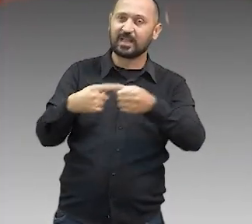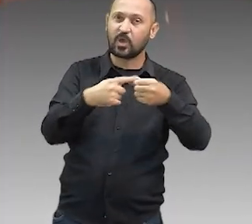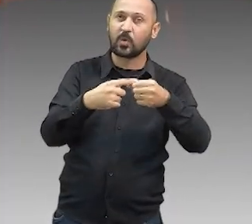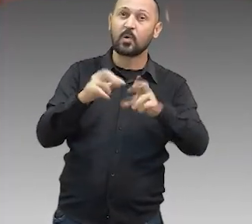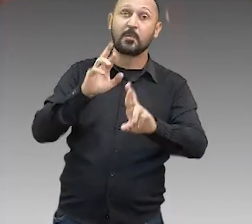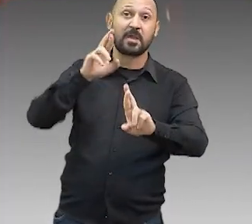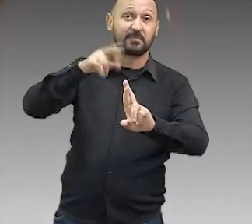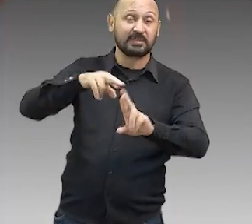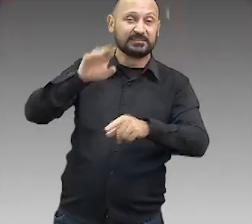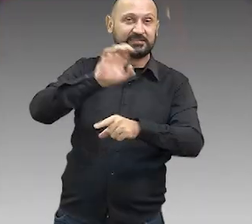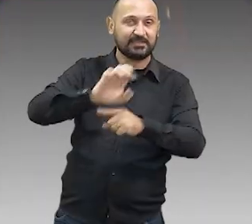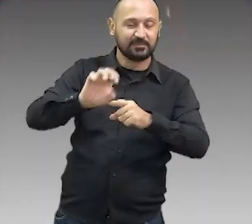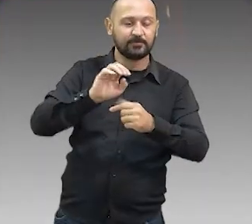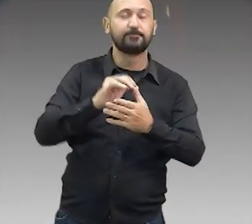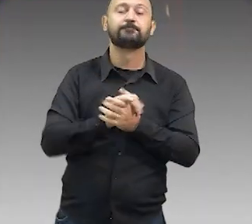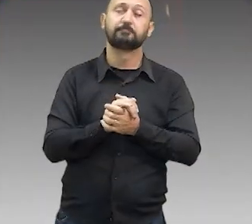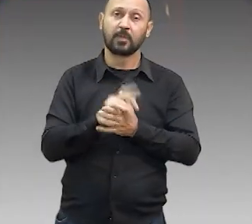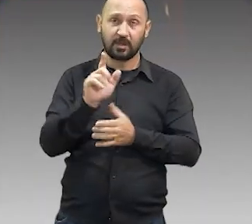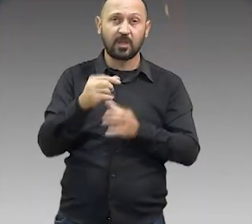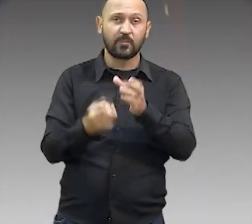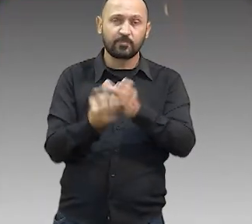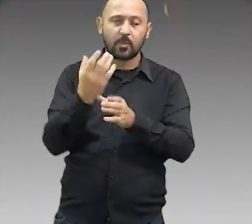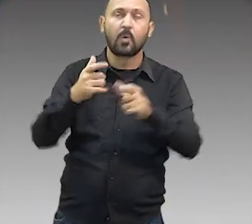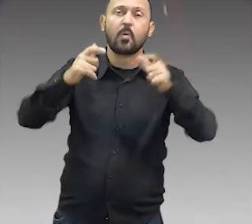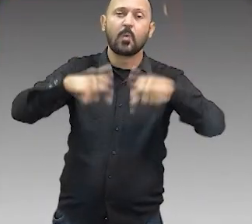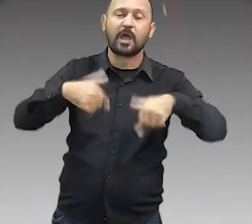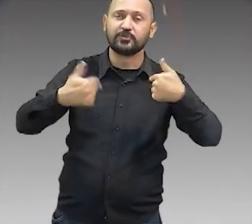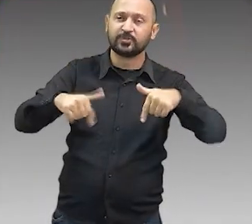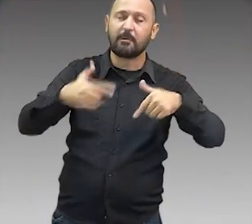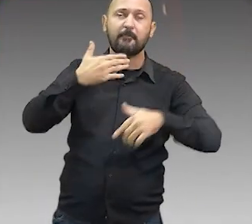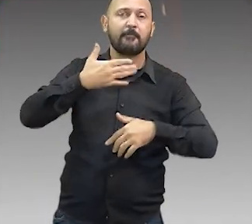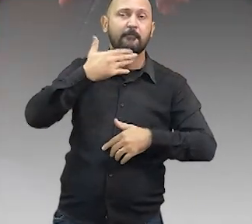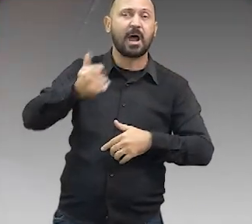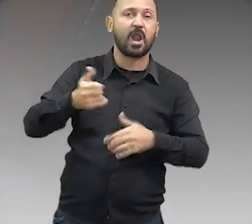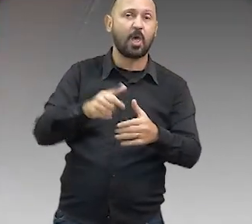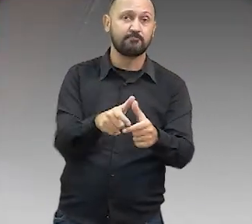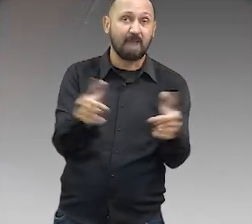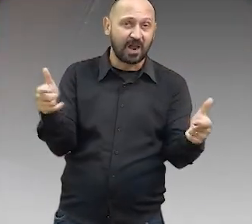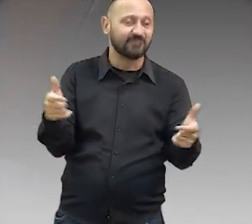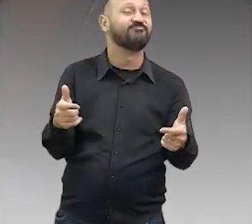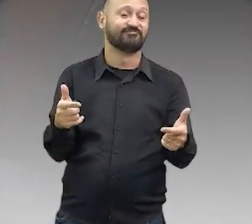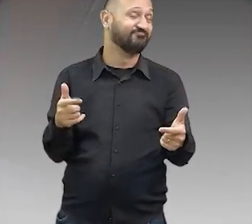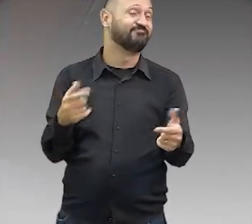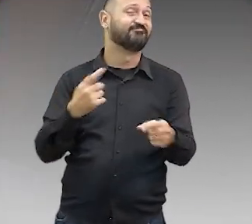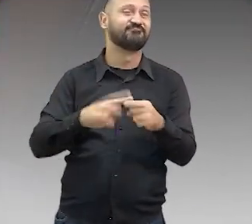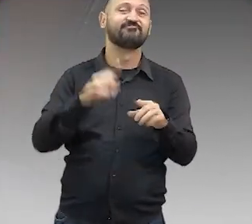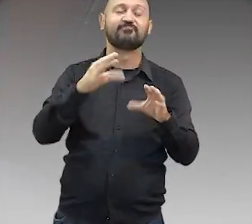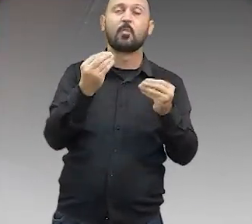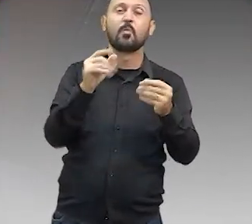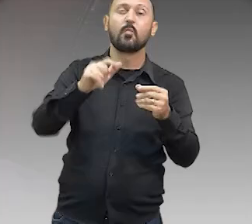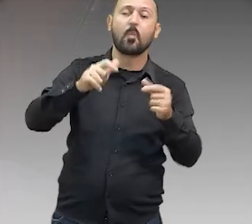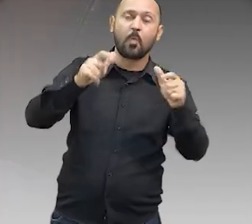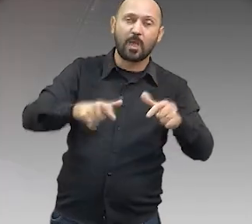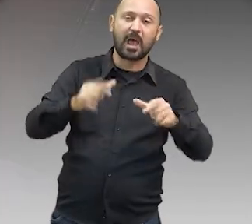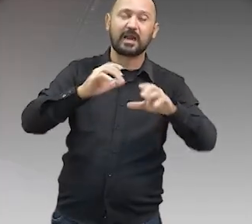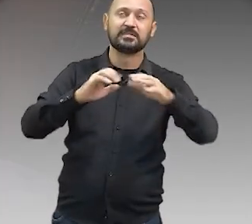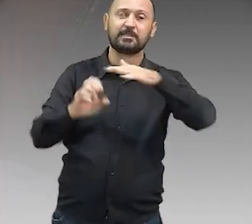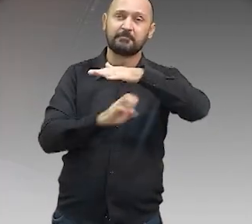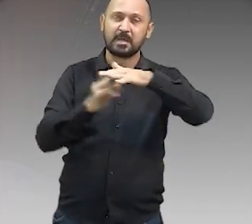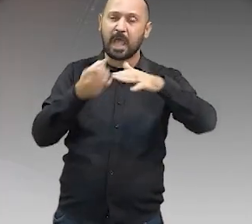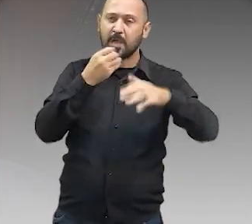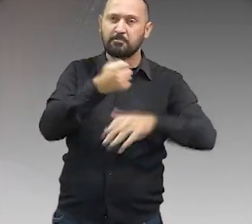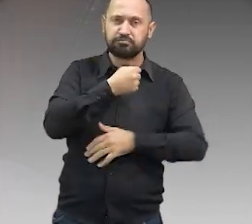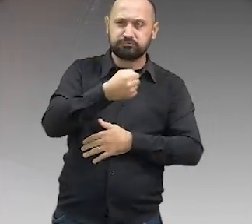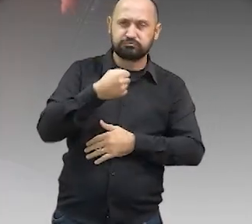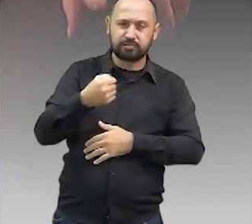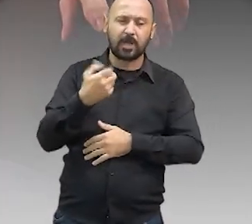com uma representação estadual. Criou um mercado de trabalho maior, né, inclusive. Porque, por exemplo, todos os grandes veículos,